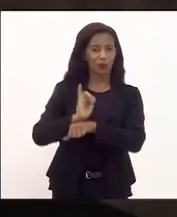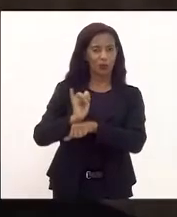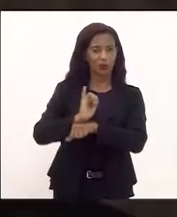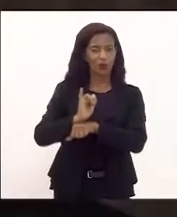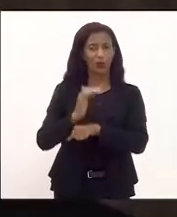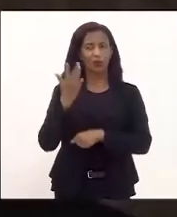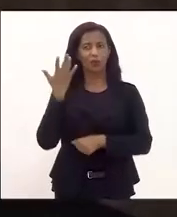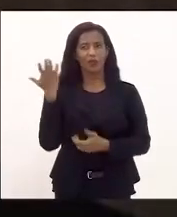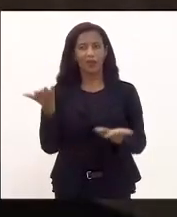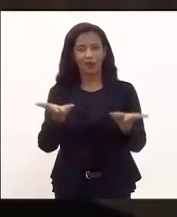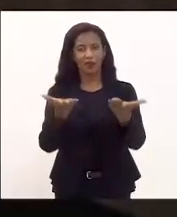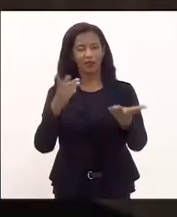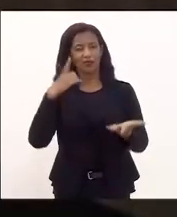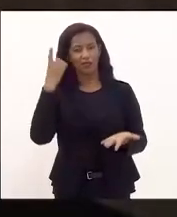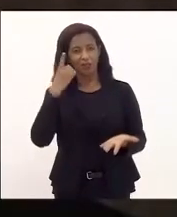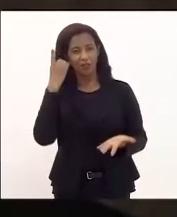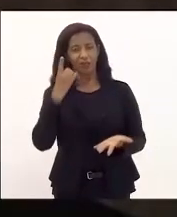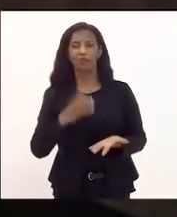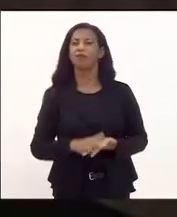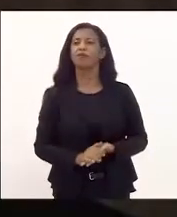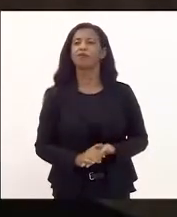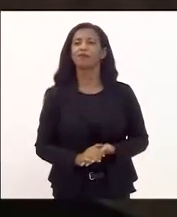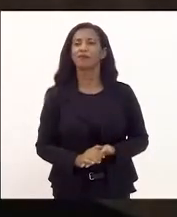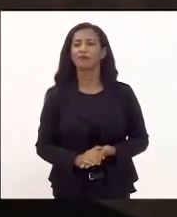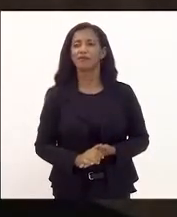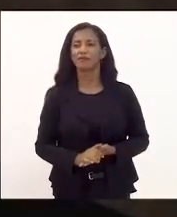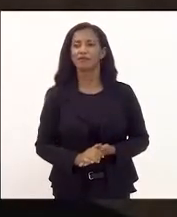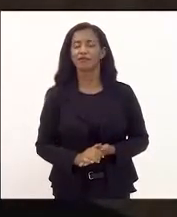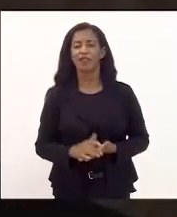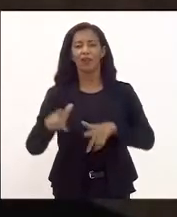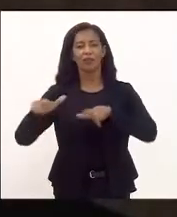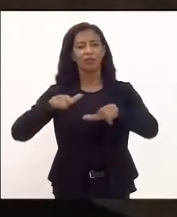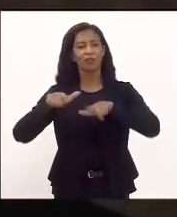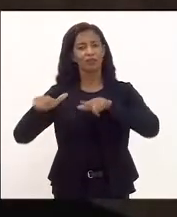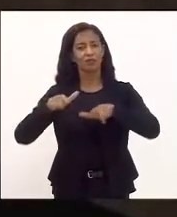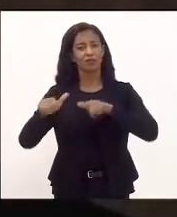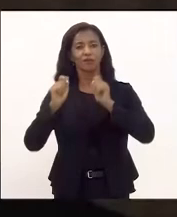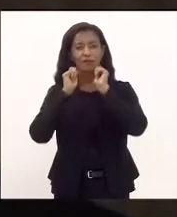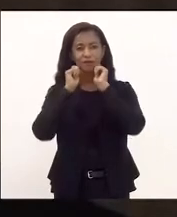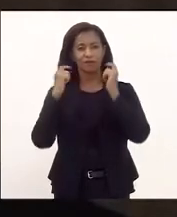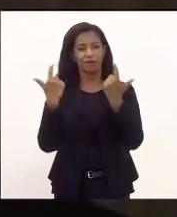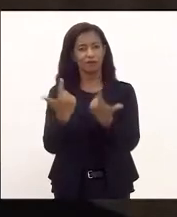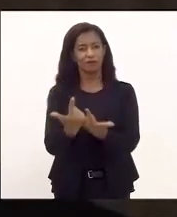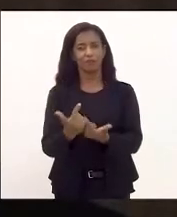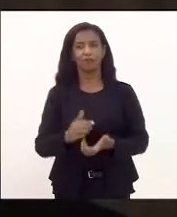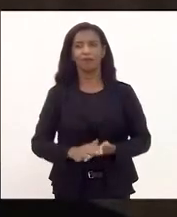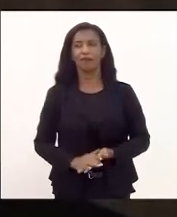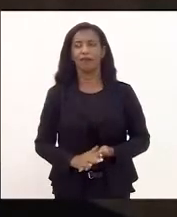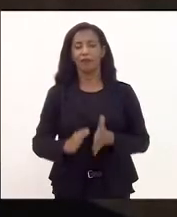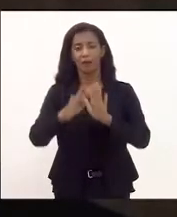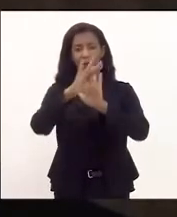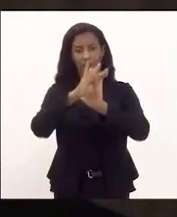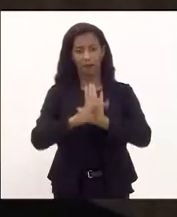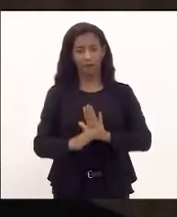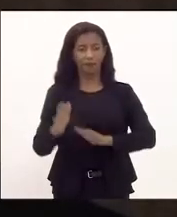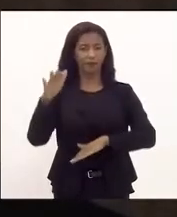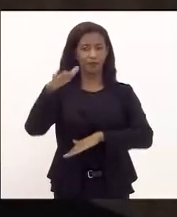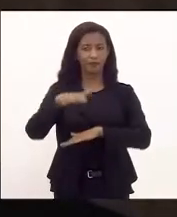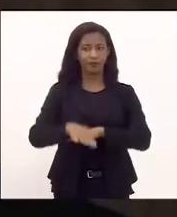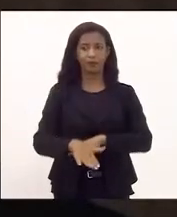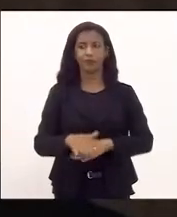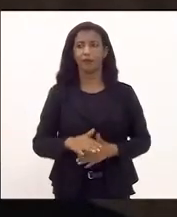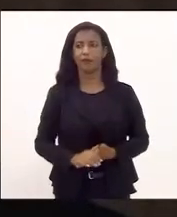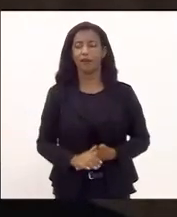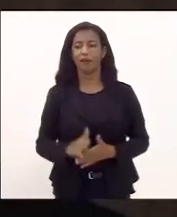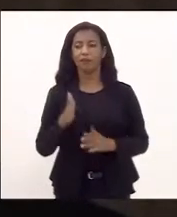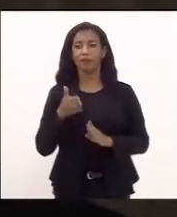aos queridos e queridas deputados e deputadas e aos servidores e servidoras da Alerj. Meu, pela ordem dessa tarde,